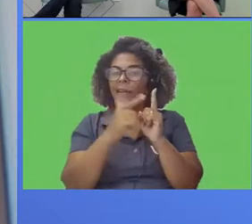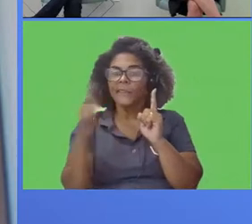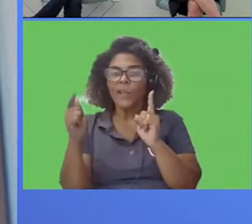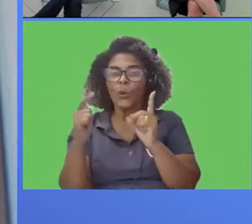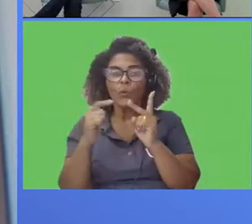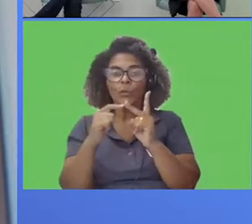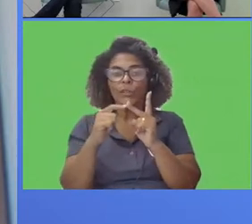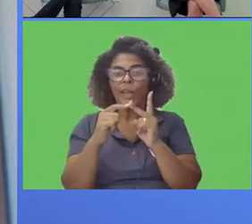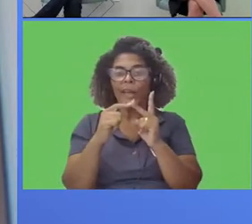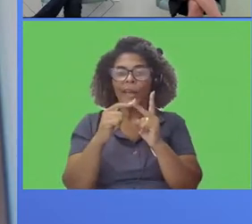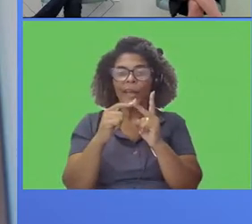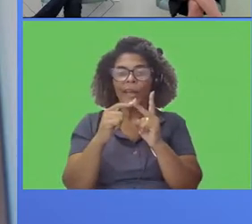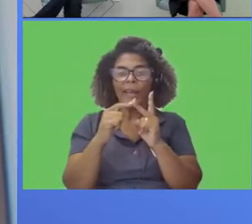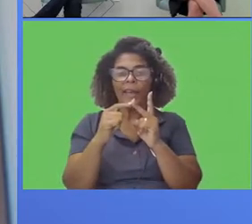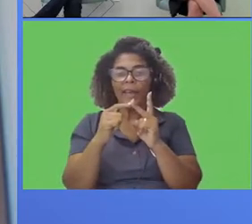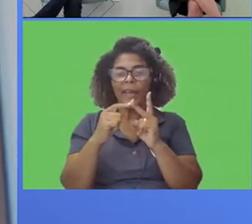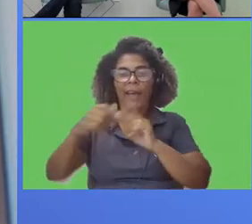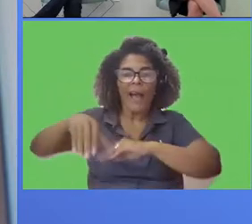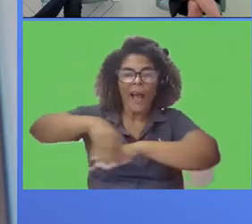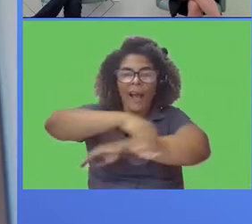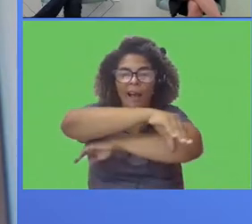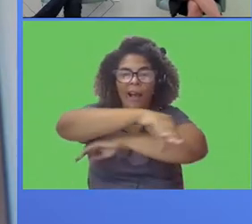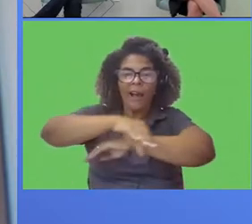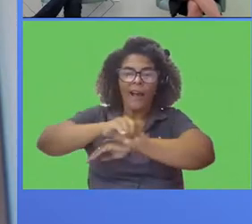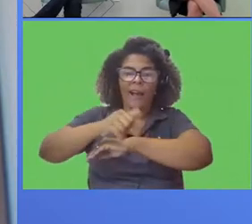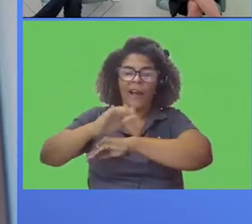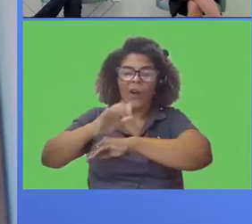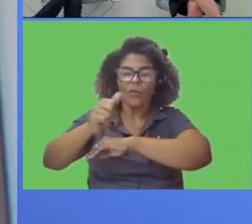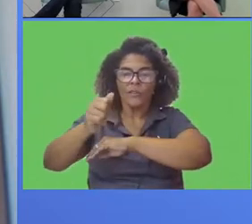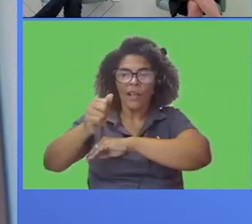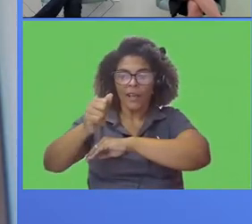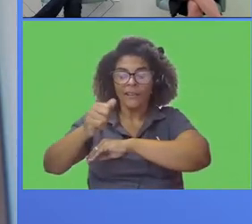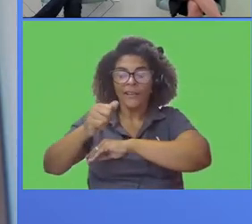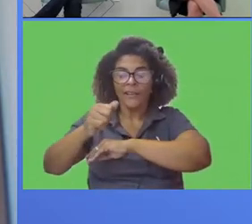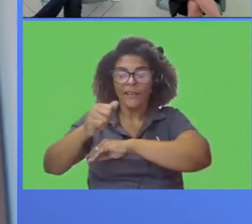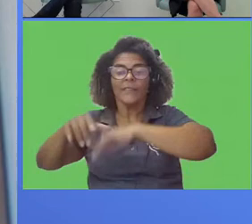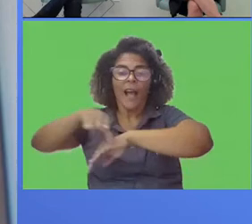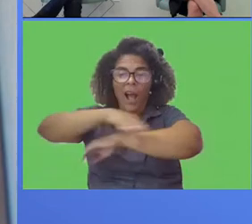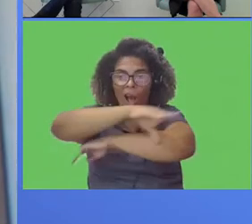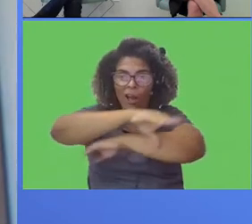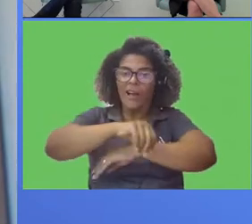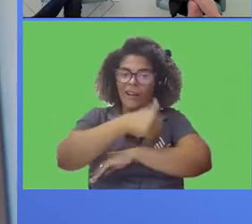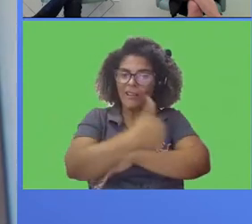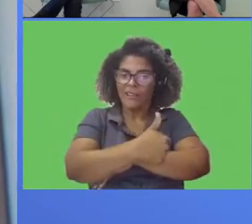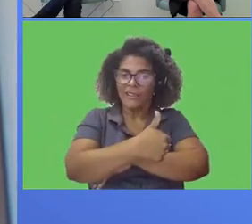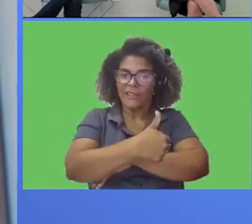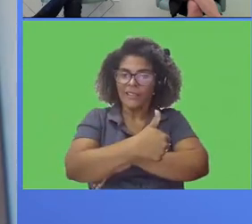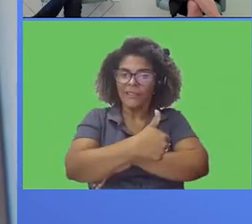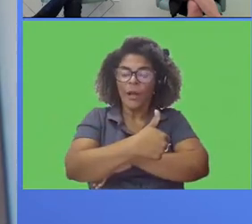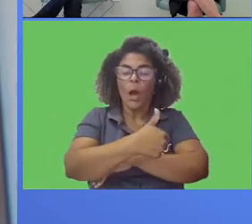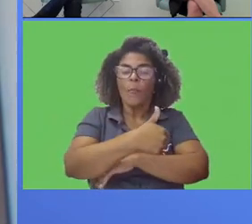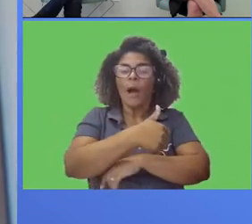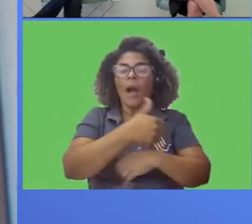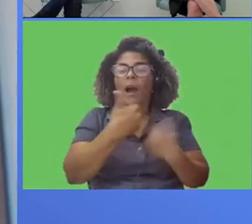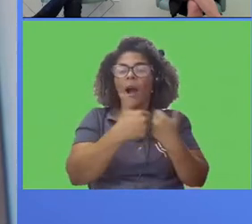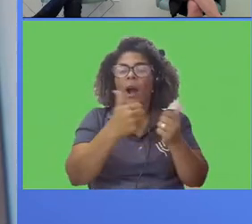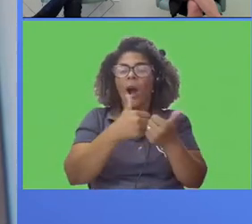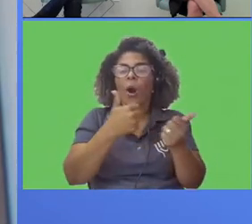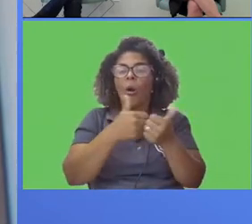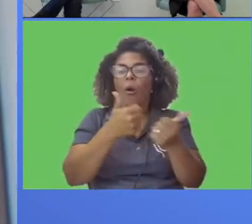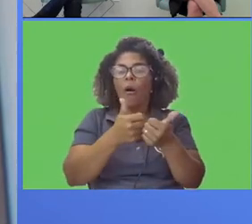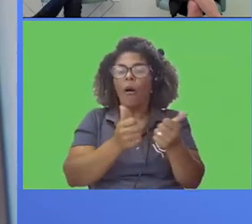acessibilidade nas calçadas. Quando tem acessibilidade nas calçadas, não tem paradas de ônibus que são